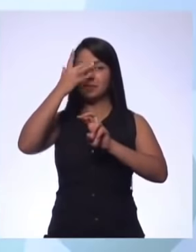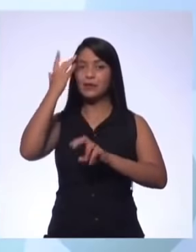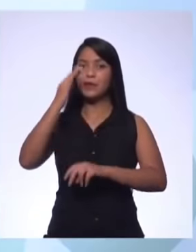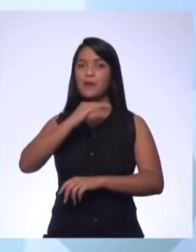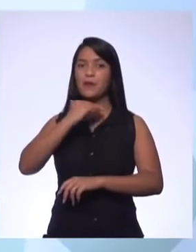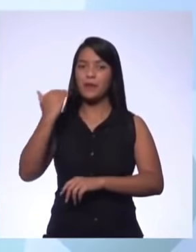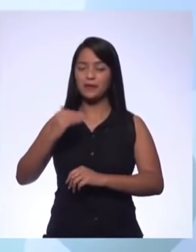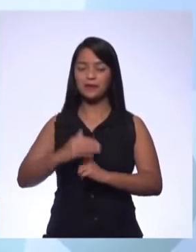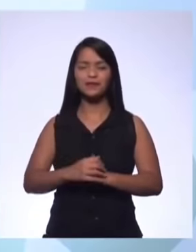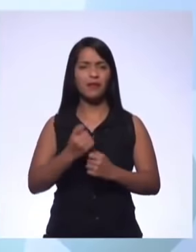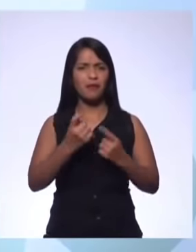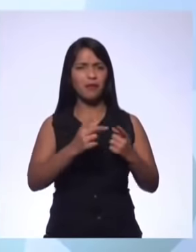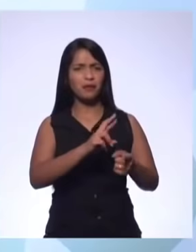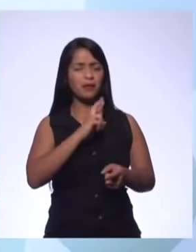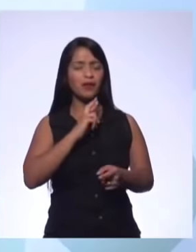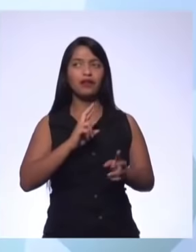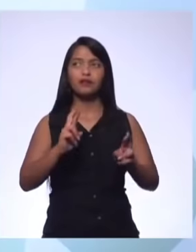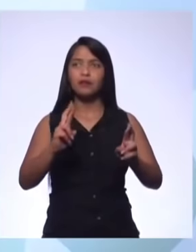não coma isso.